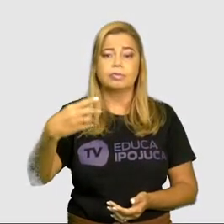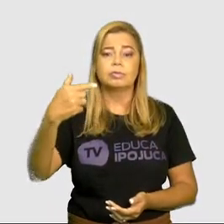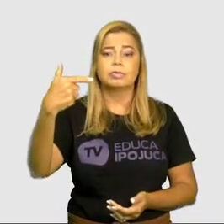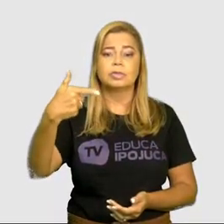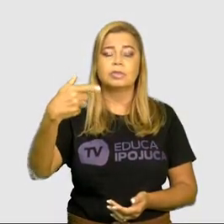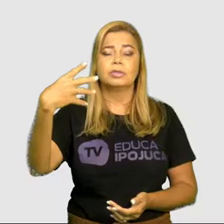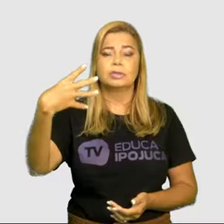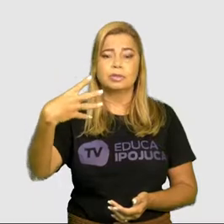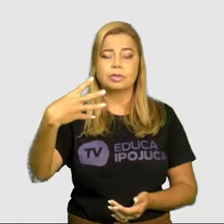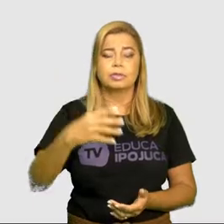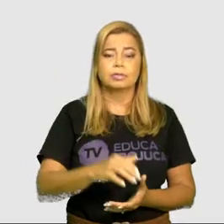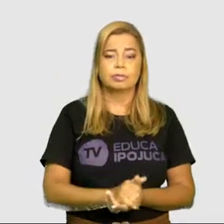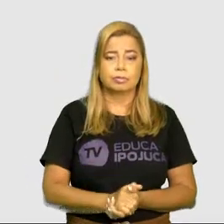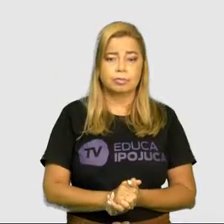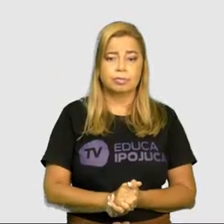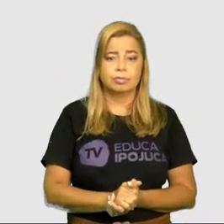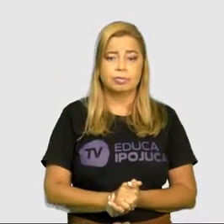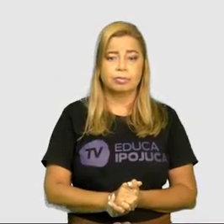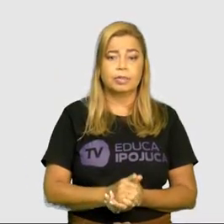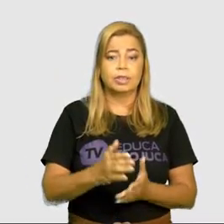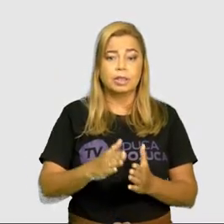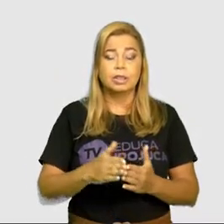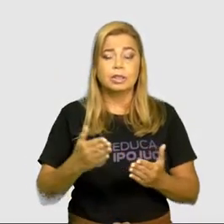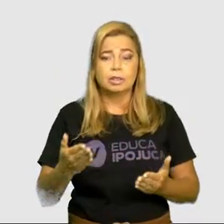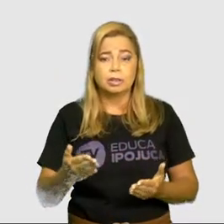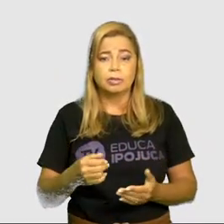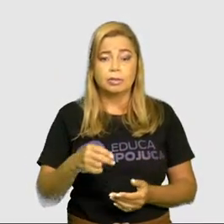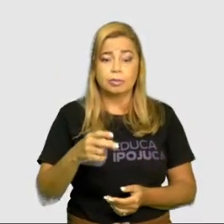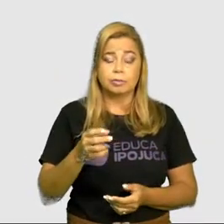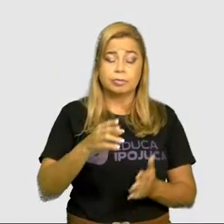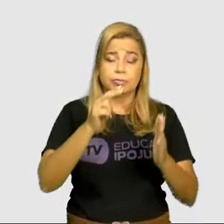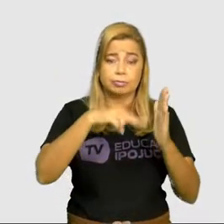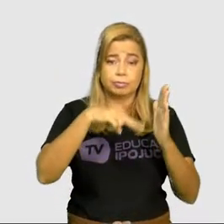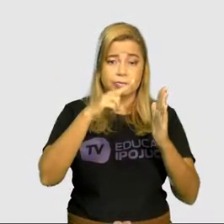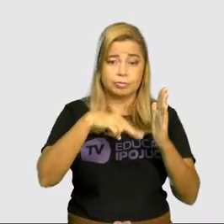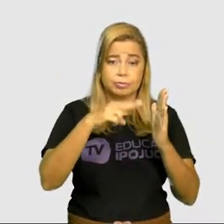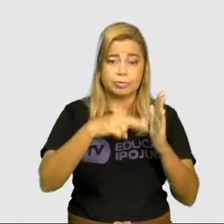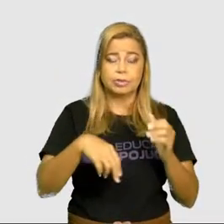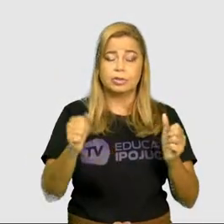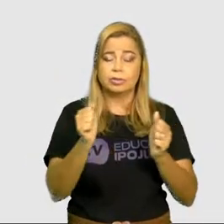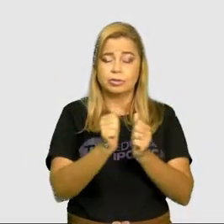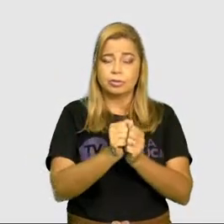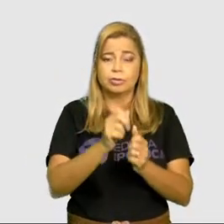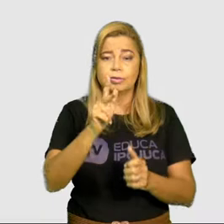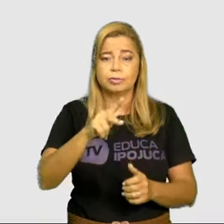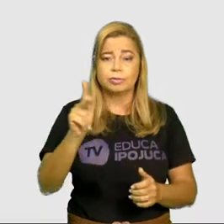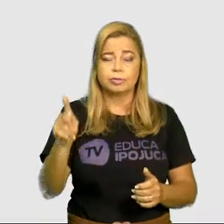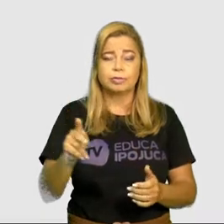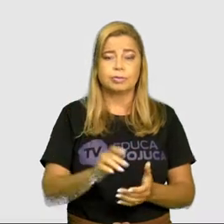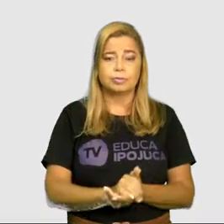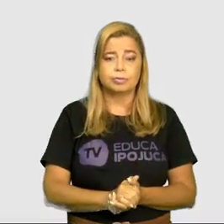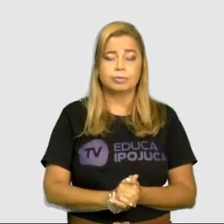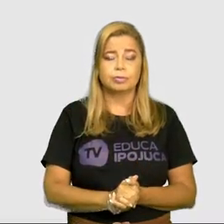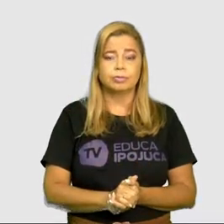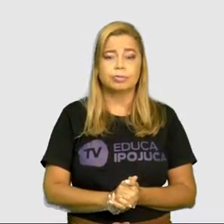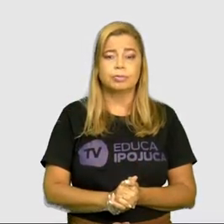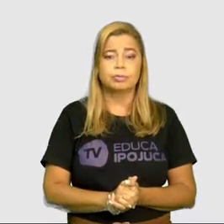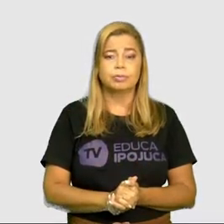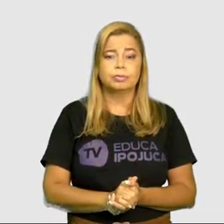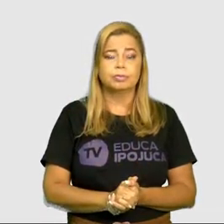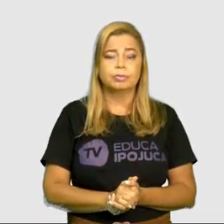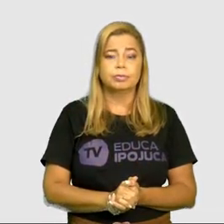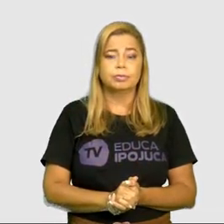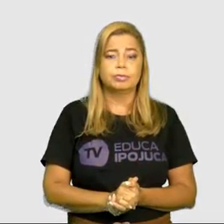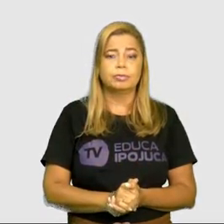15324 acompanha aí a leitura junto com a professora se você observar